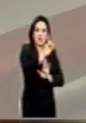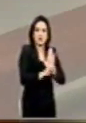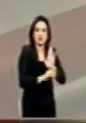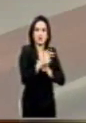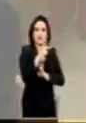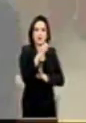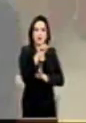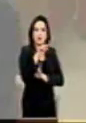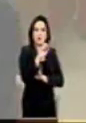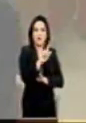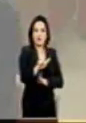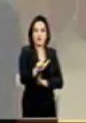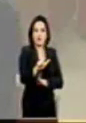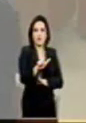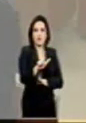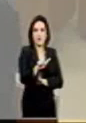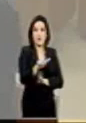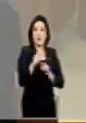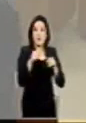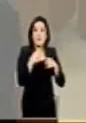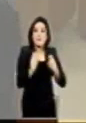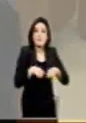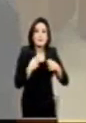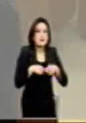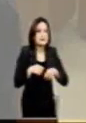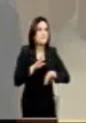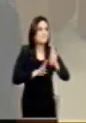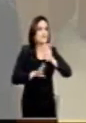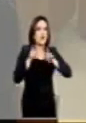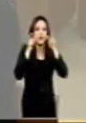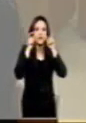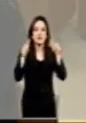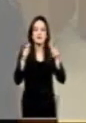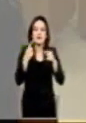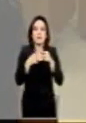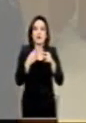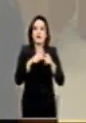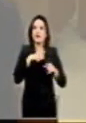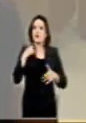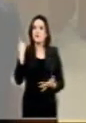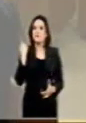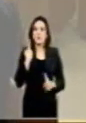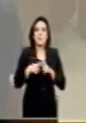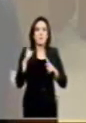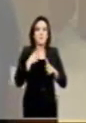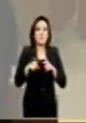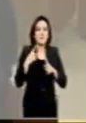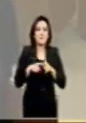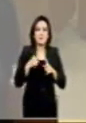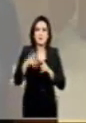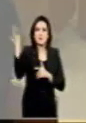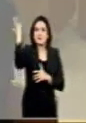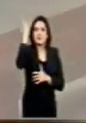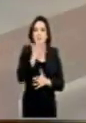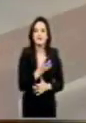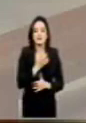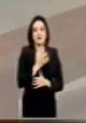A esfera do direito penal está sofrendo uma crise da dogmática com influxos indevidos da